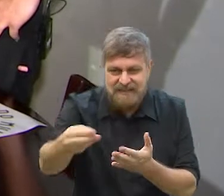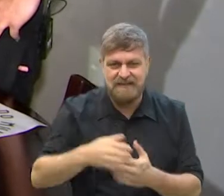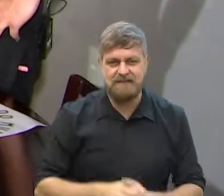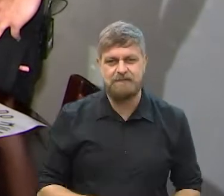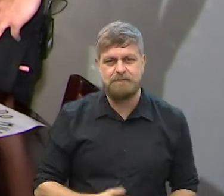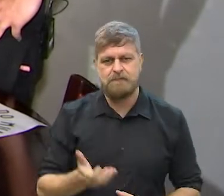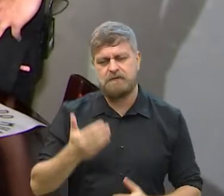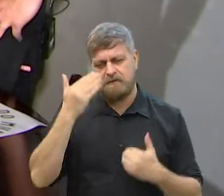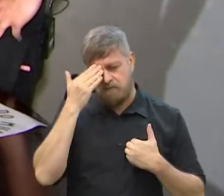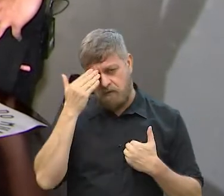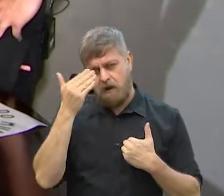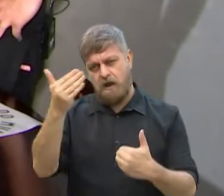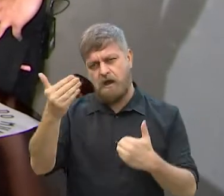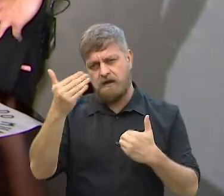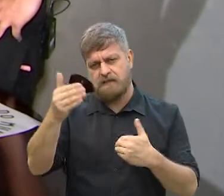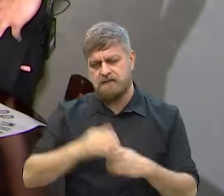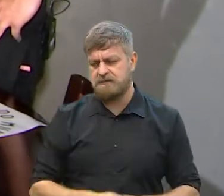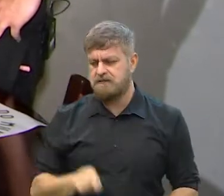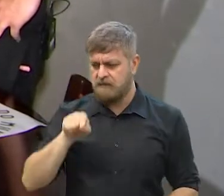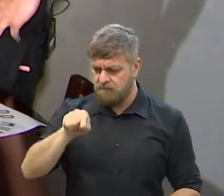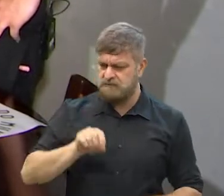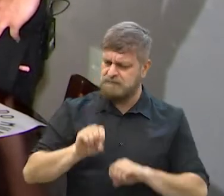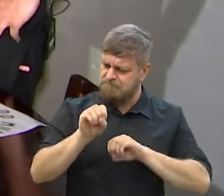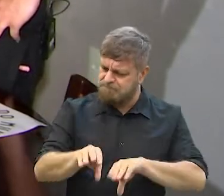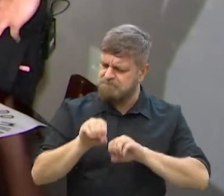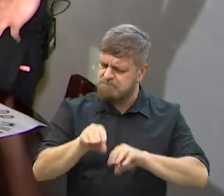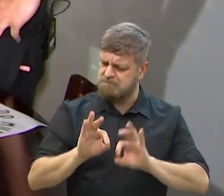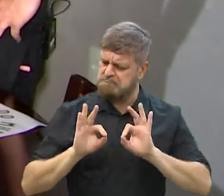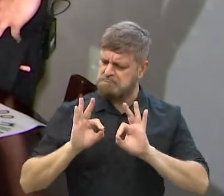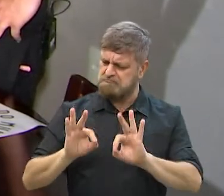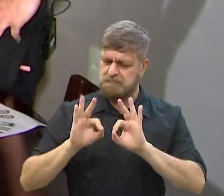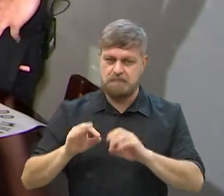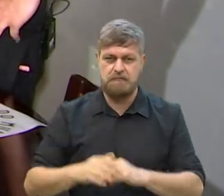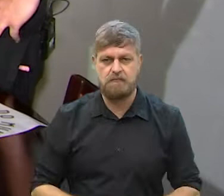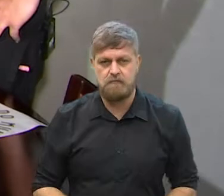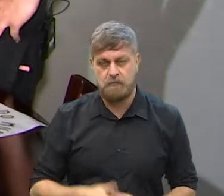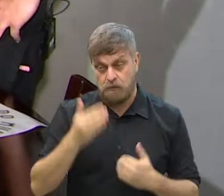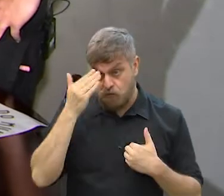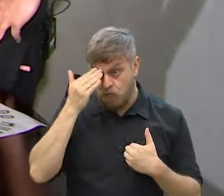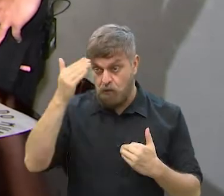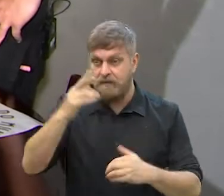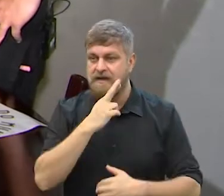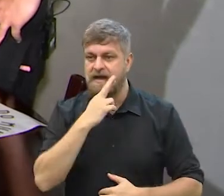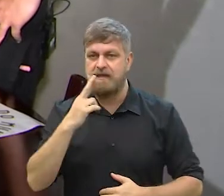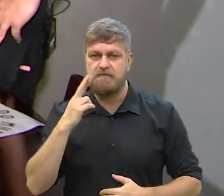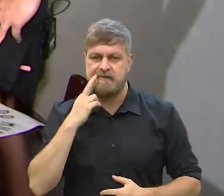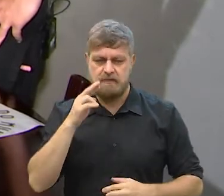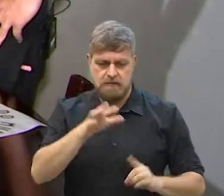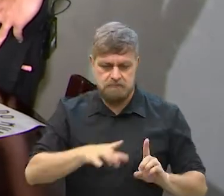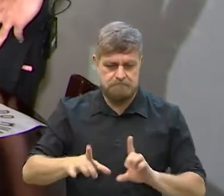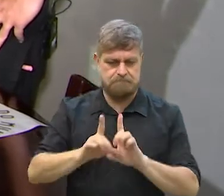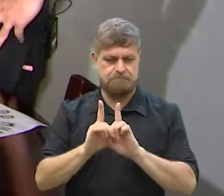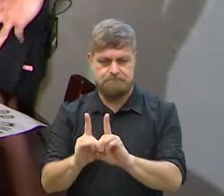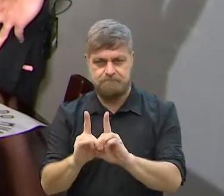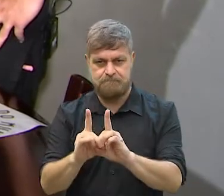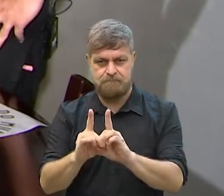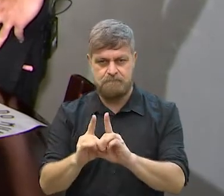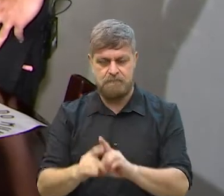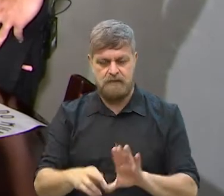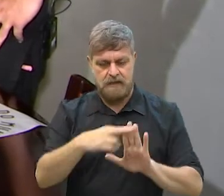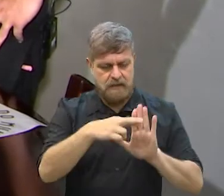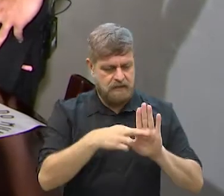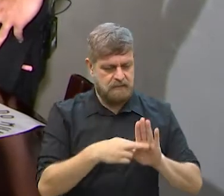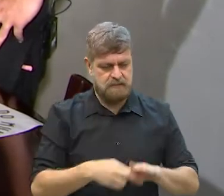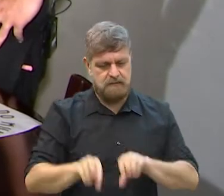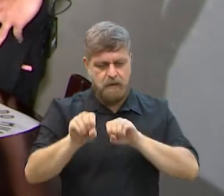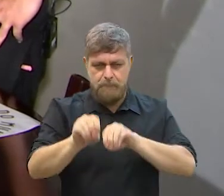Paulo, quero agradecer então a participação. Né? Obrigado. Muito obrigado por receber a gente aqui no restaurante e compartilhar essas